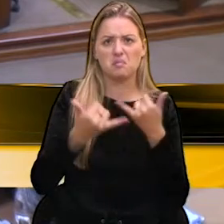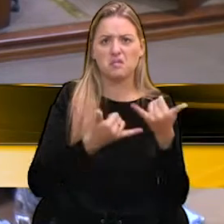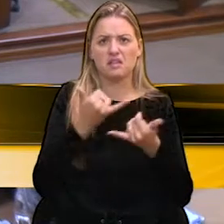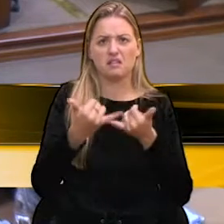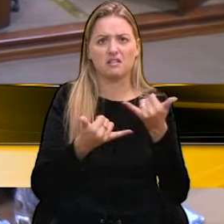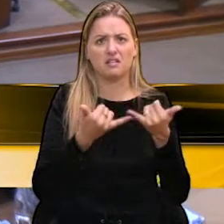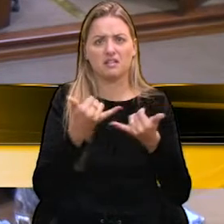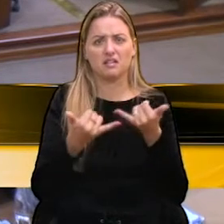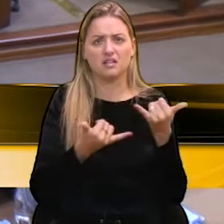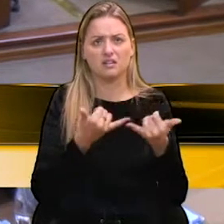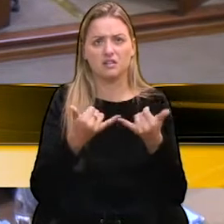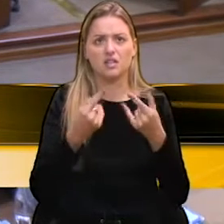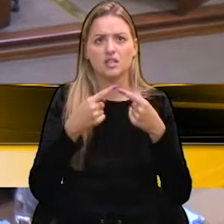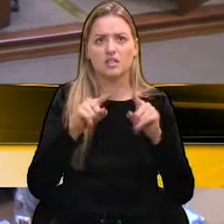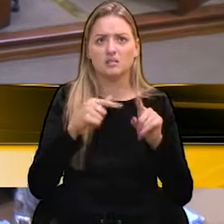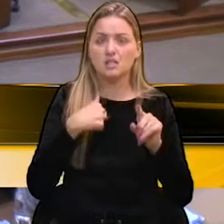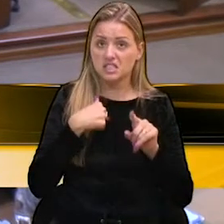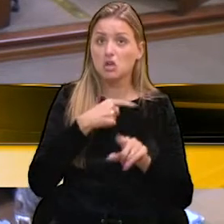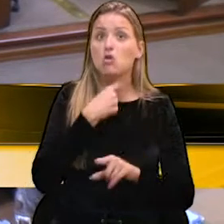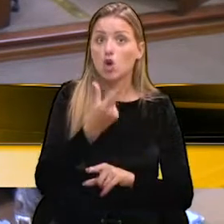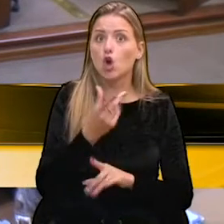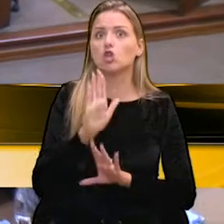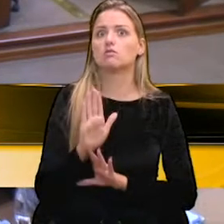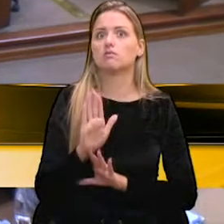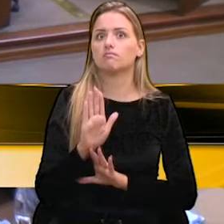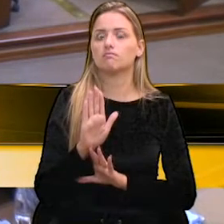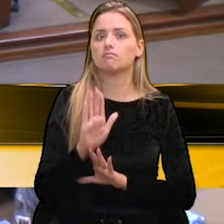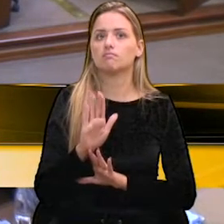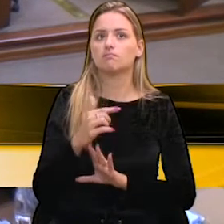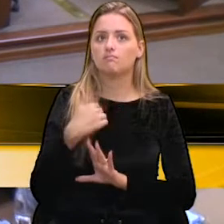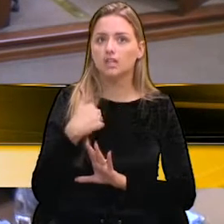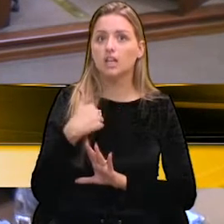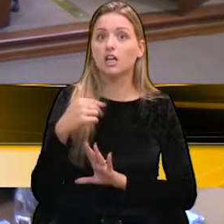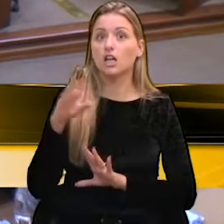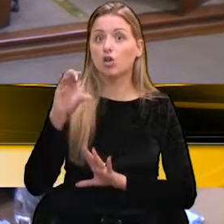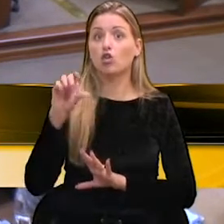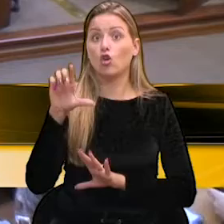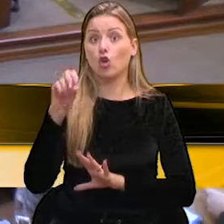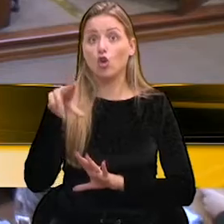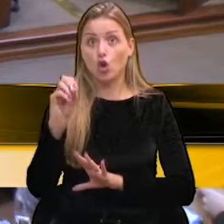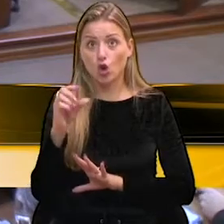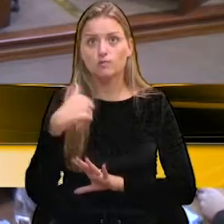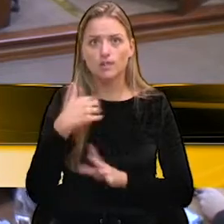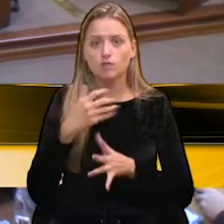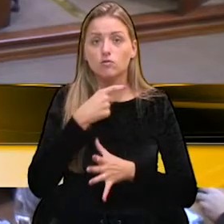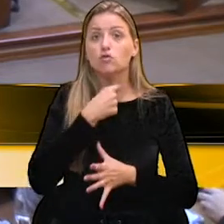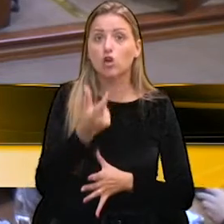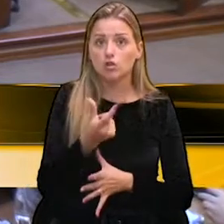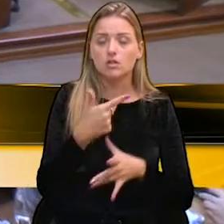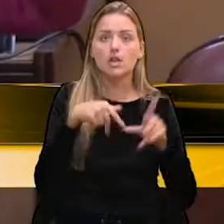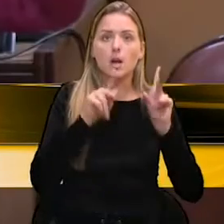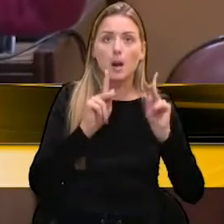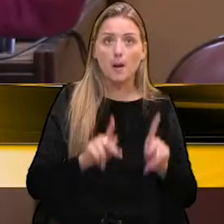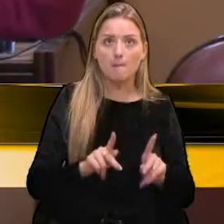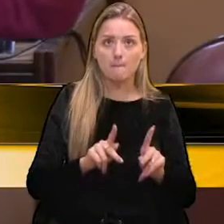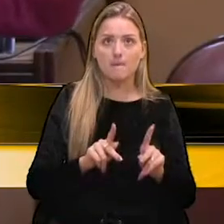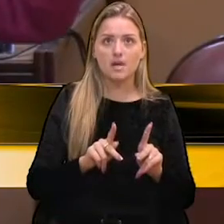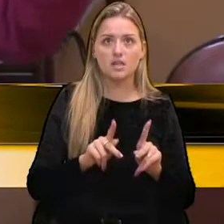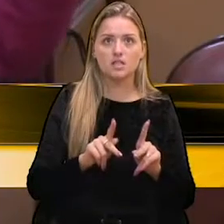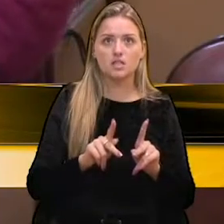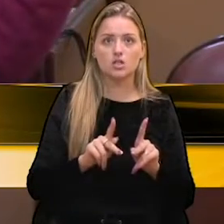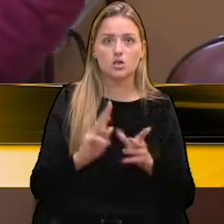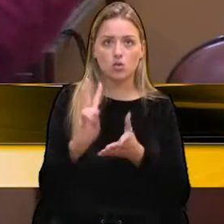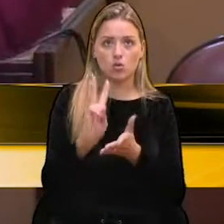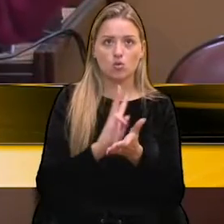brincadeira, mas eu vou ser bem grosso. Sou colono e quero ser bem grosso. Essa pessoa que colocou ontem aqui